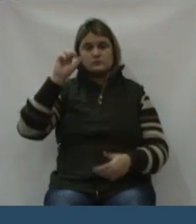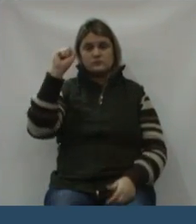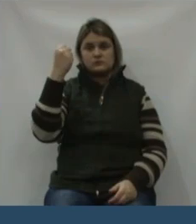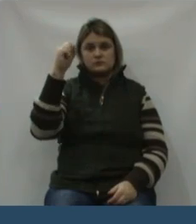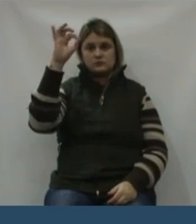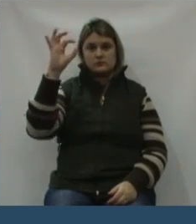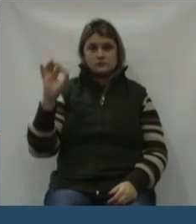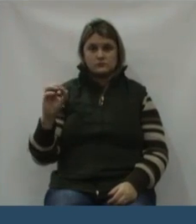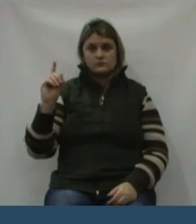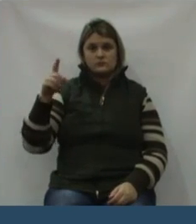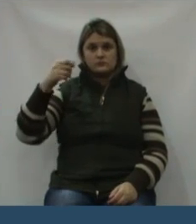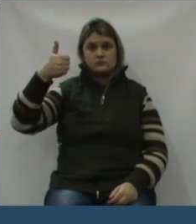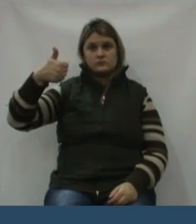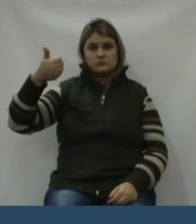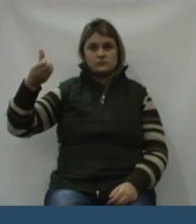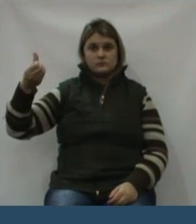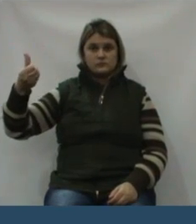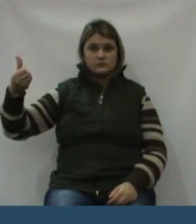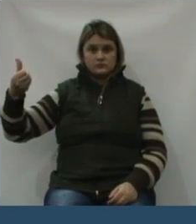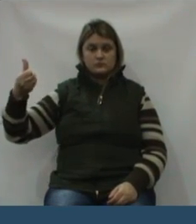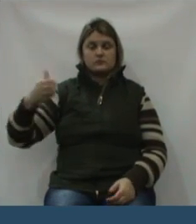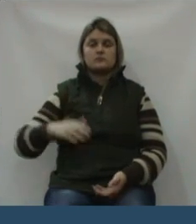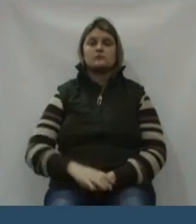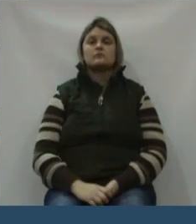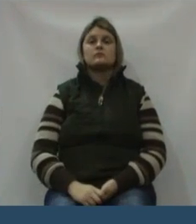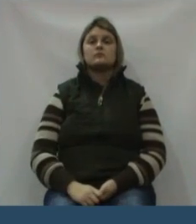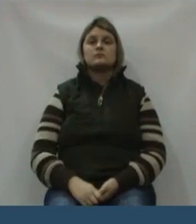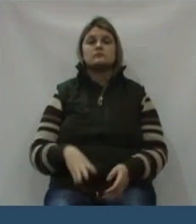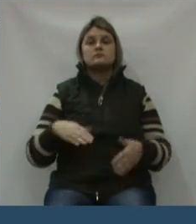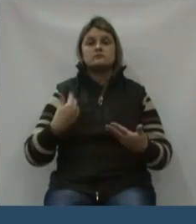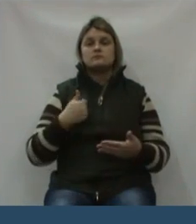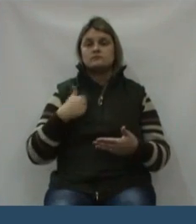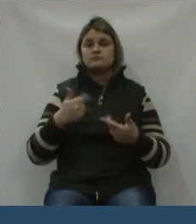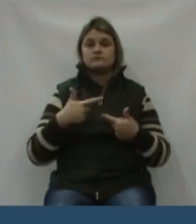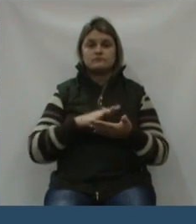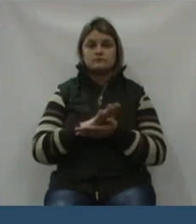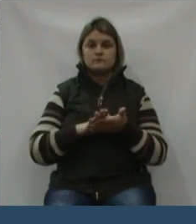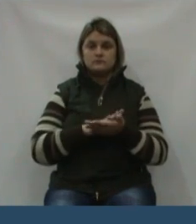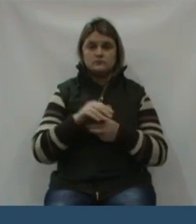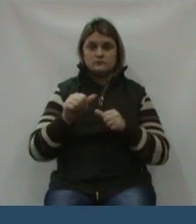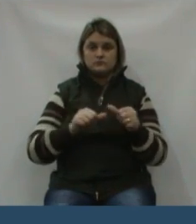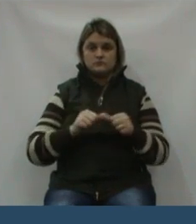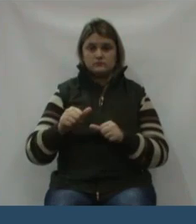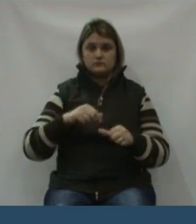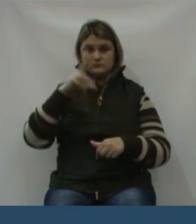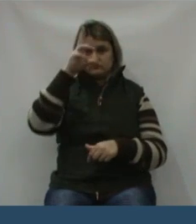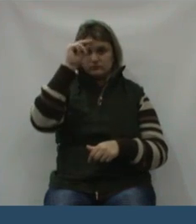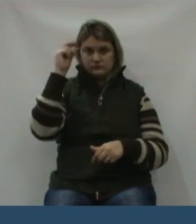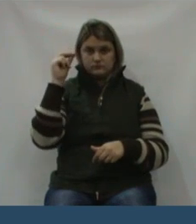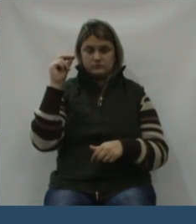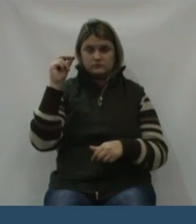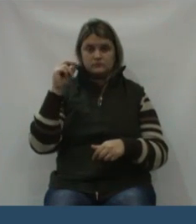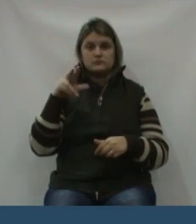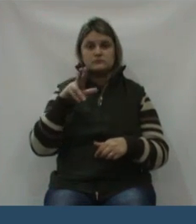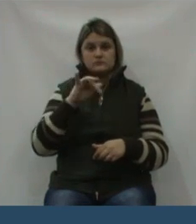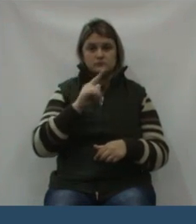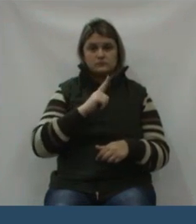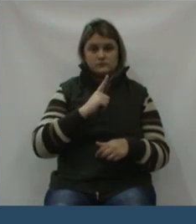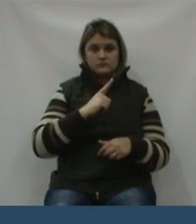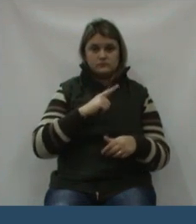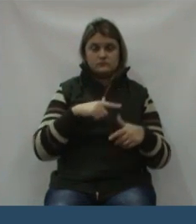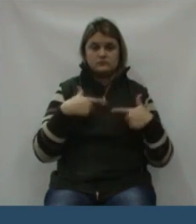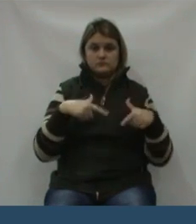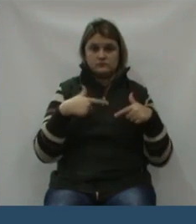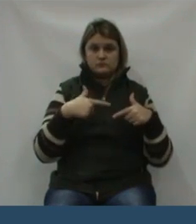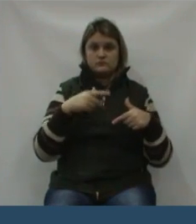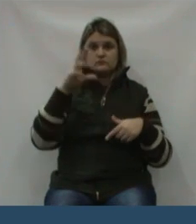vai dar 106. 106. Então, eu não faço nenhuma interferência no Poder Executivo. Nenhuma. Ele vai ter os cargos à